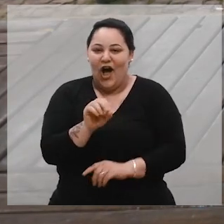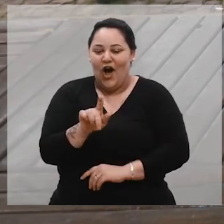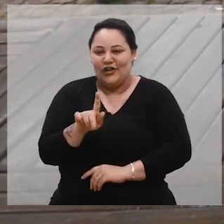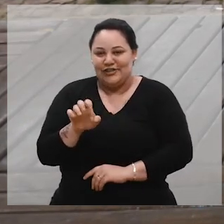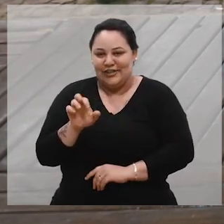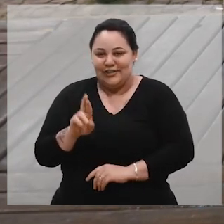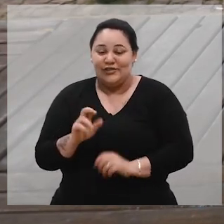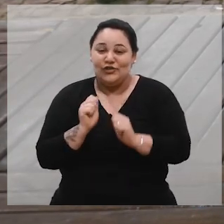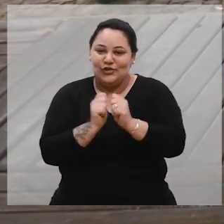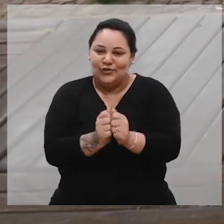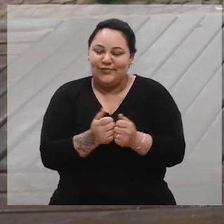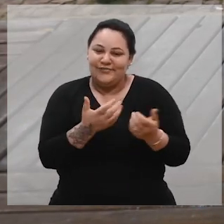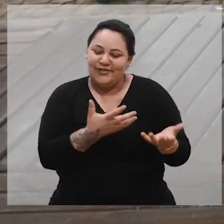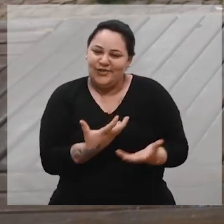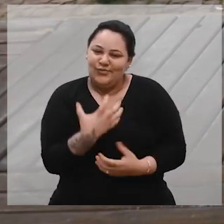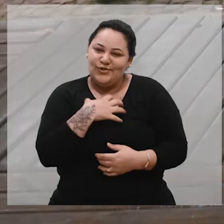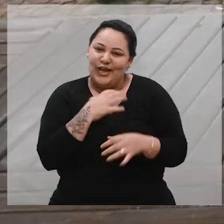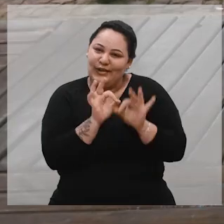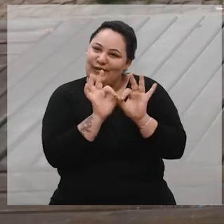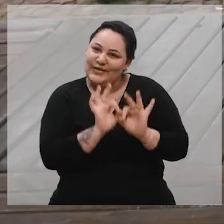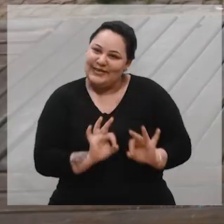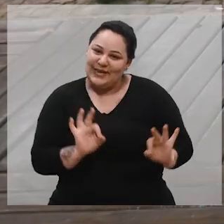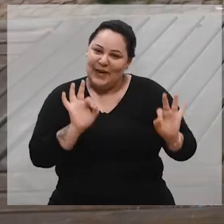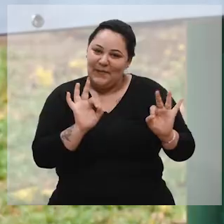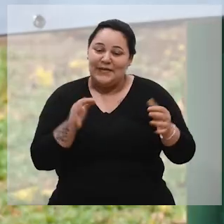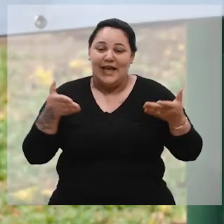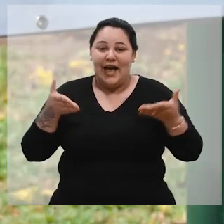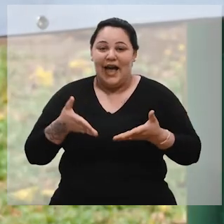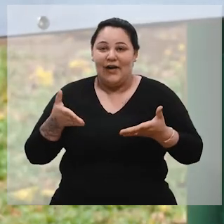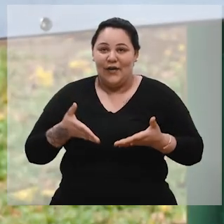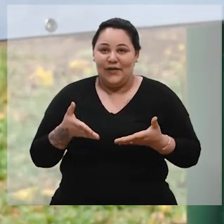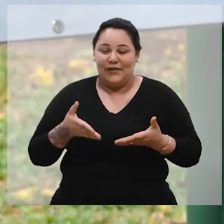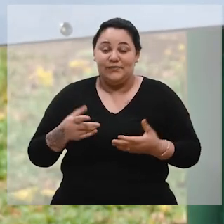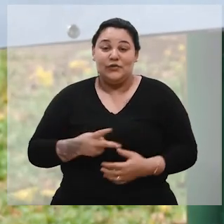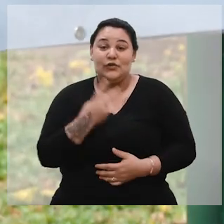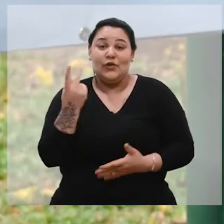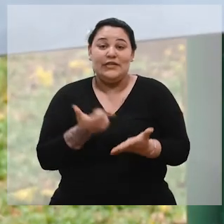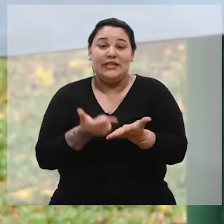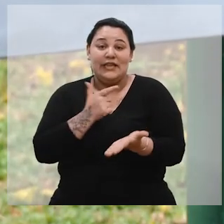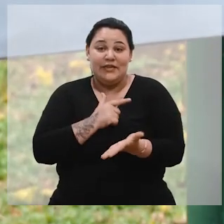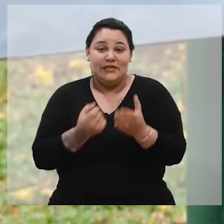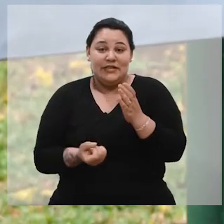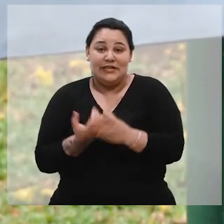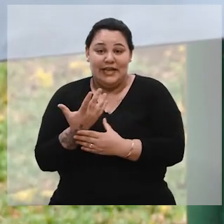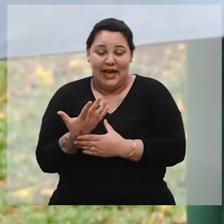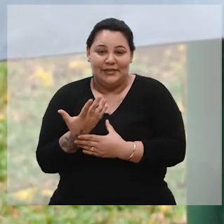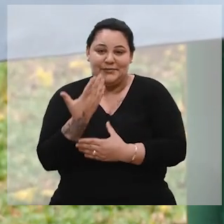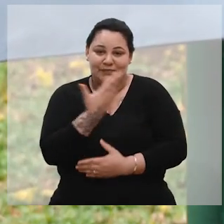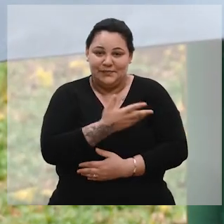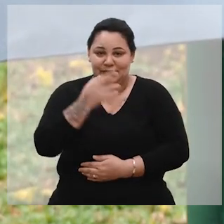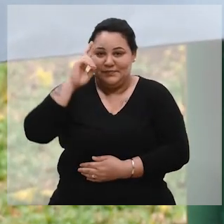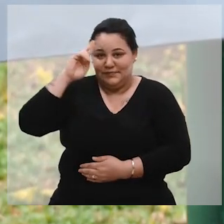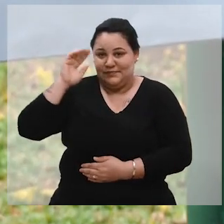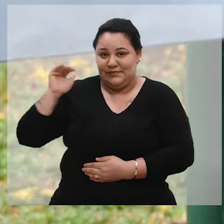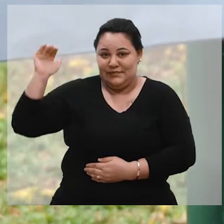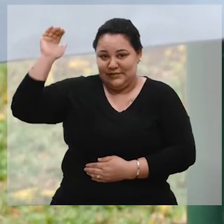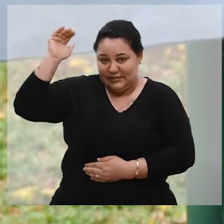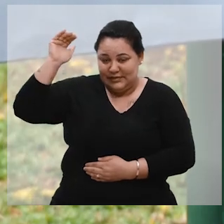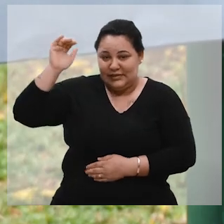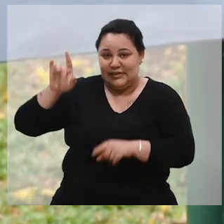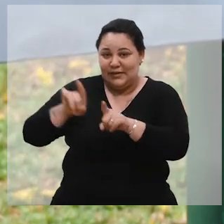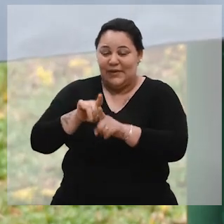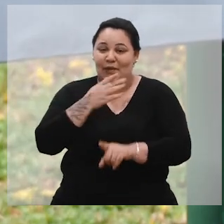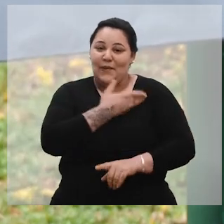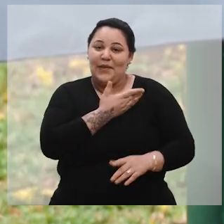E nós vamos aqui de forma simbólica, a partir de duas obras lançadas tanto pela patrona quanto pelo amigo do